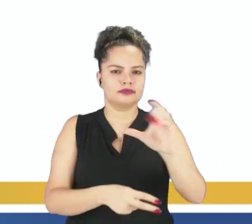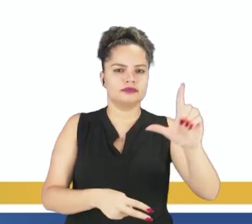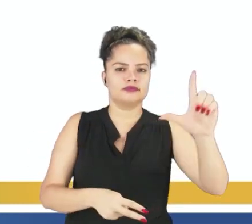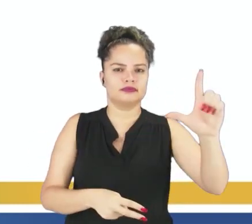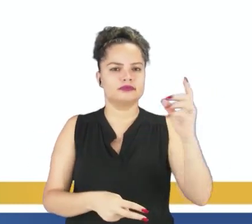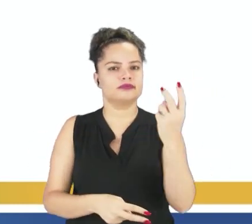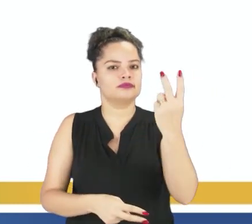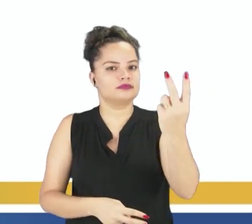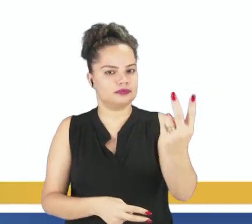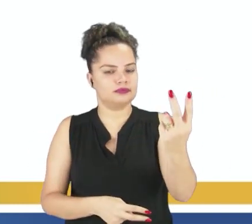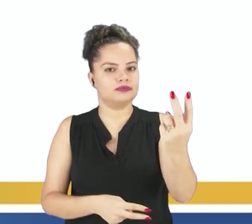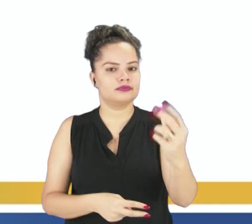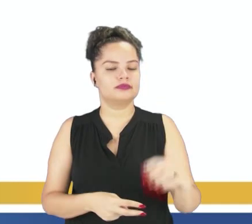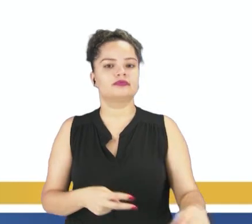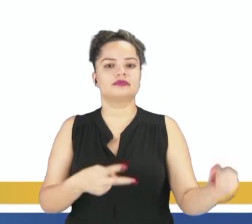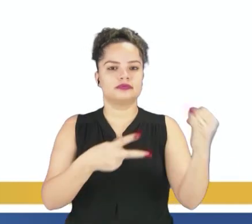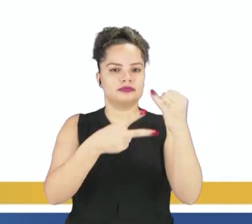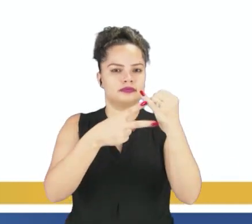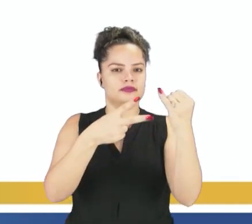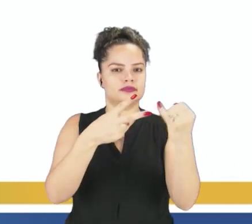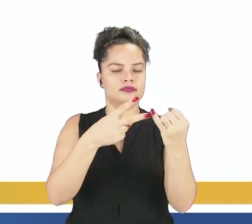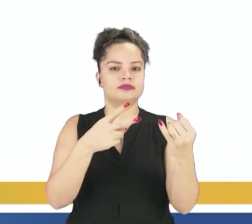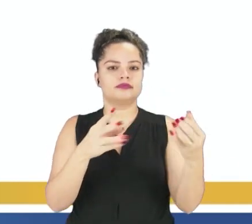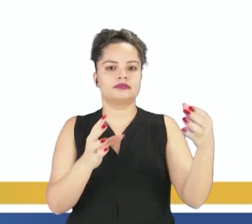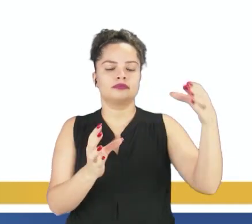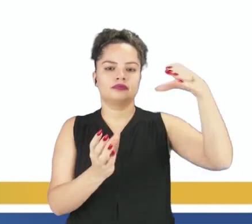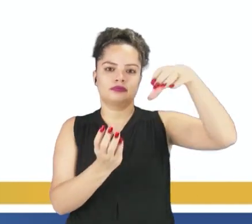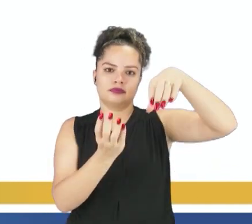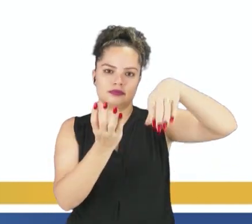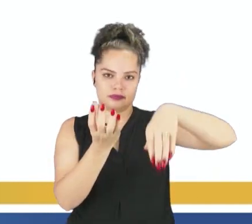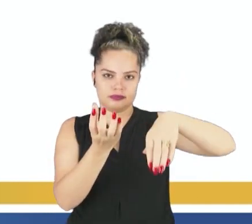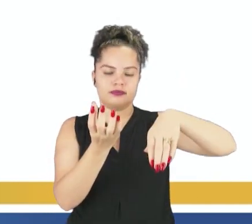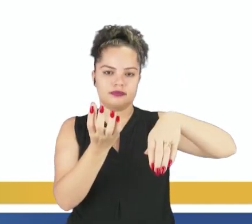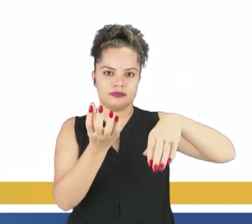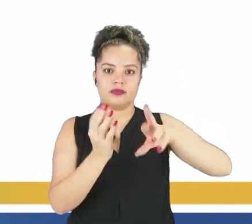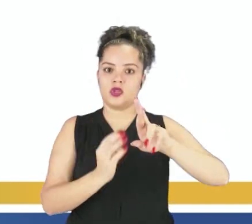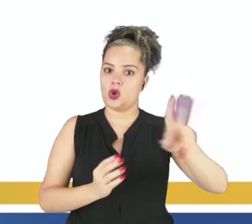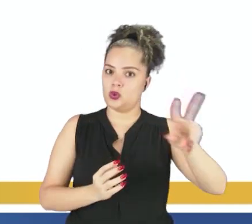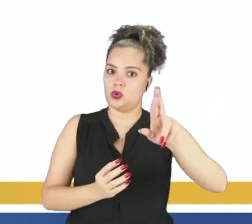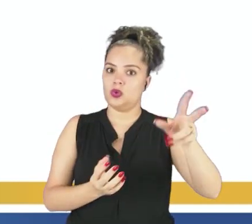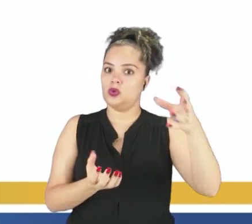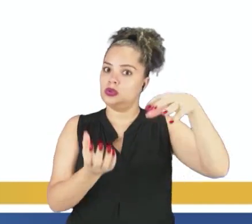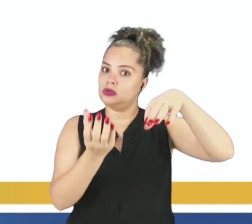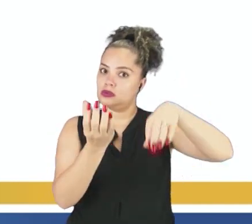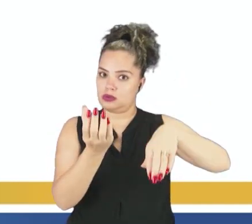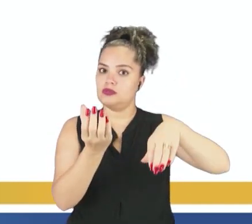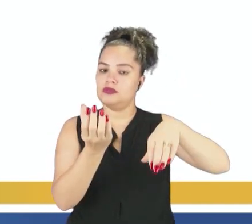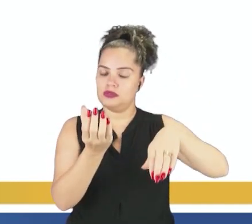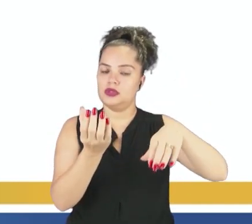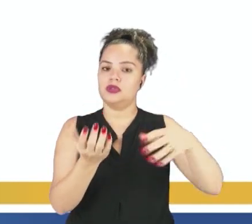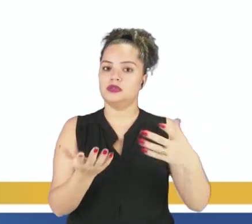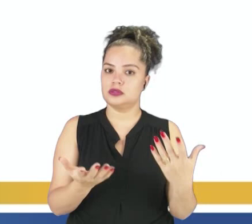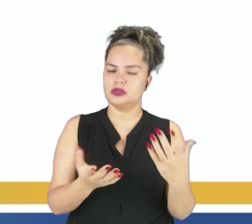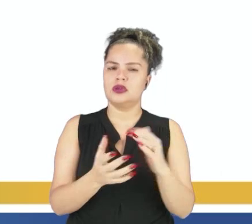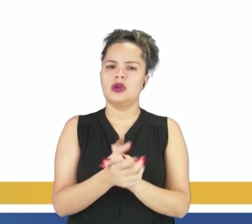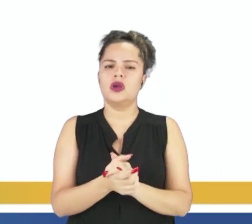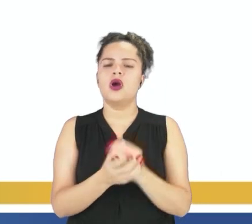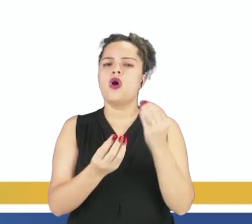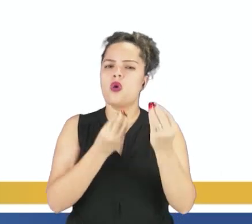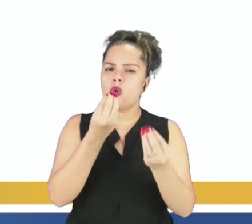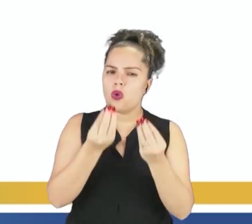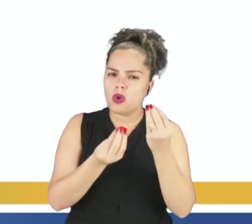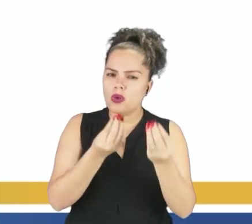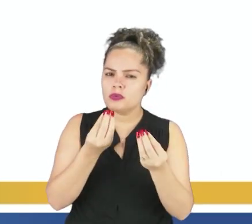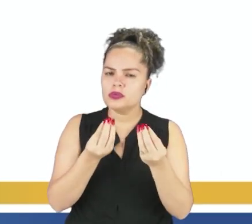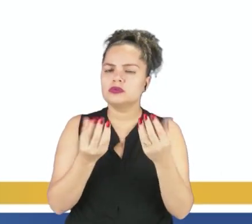duas formas. Os polígonos eles podem ser convexos. Nós também temos os polígonos não convexos. Quando é